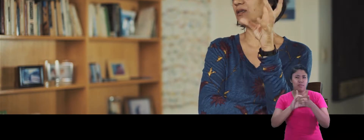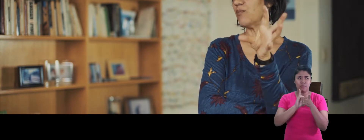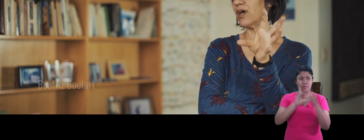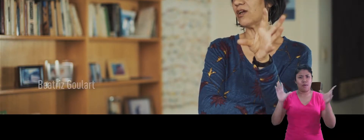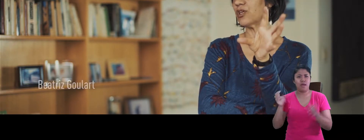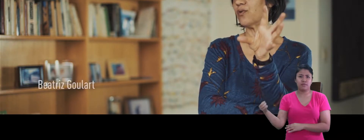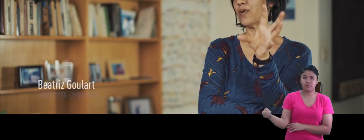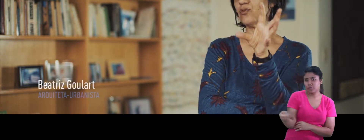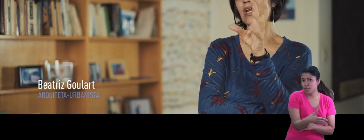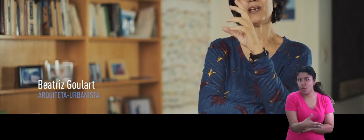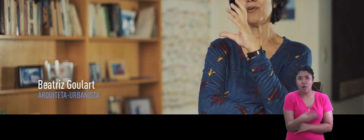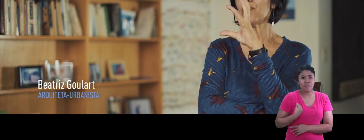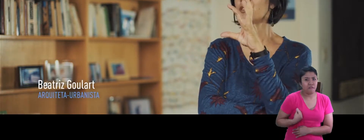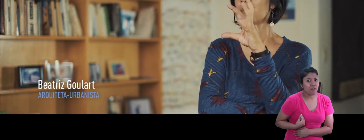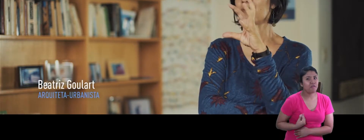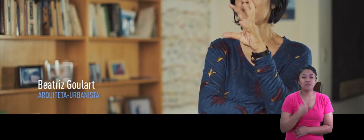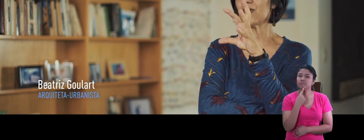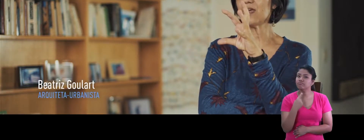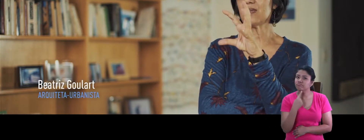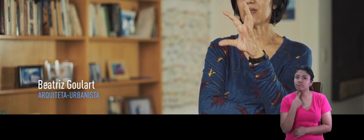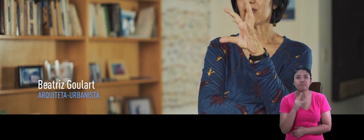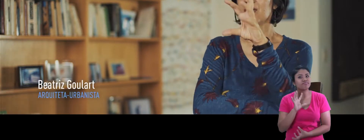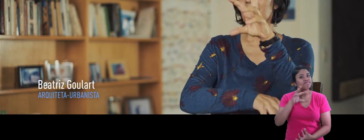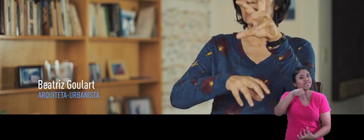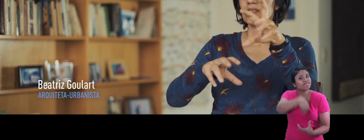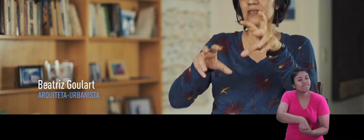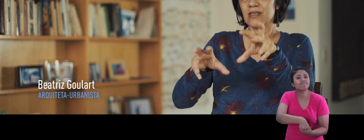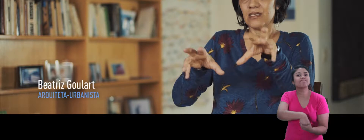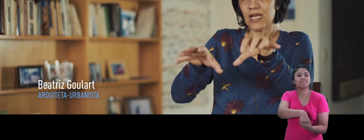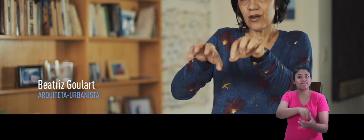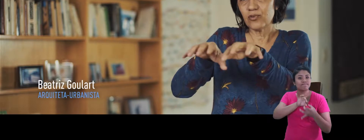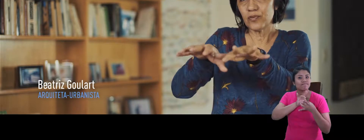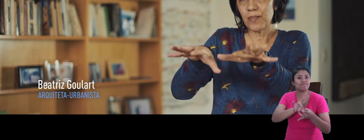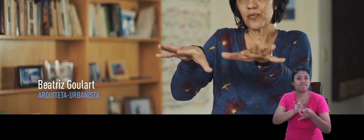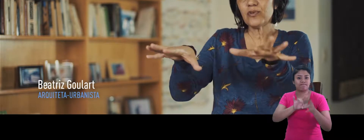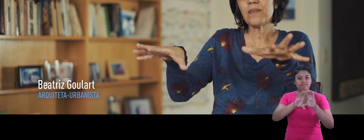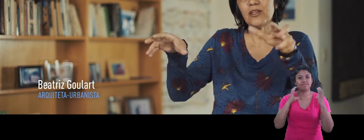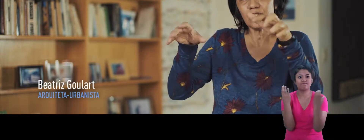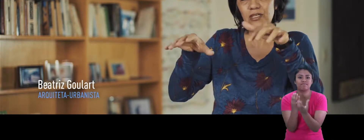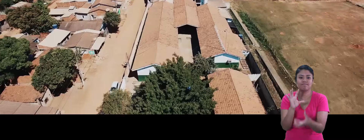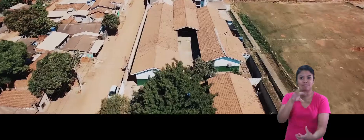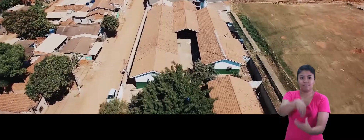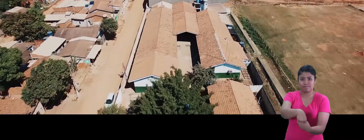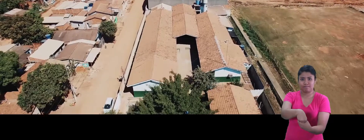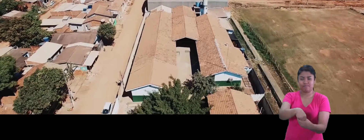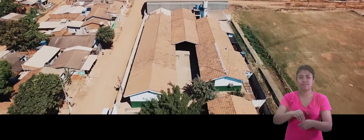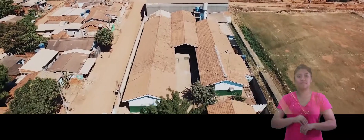sozinha, democrática, inovadora, ela não vai sobreviver se ela não estiver